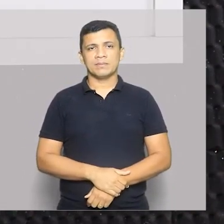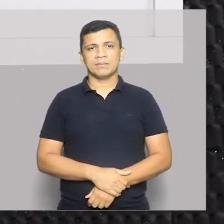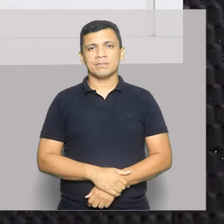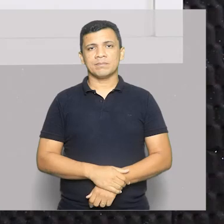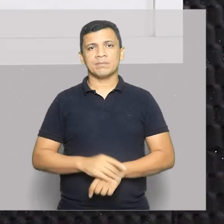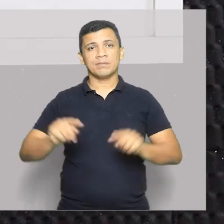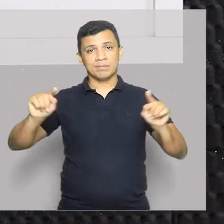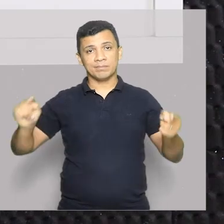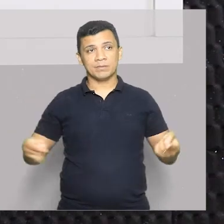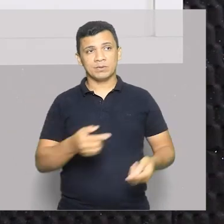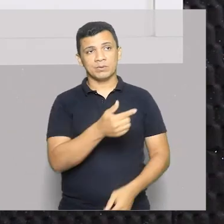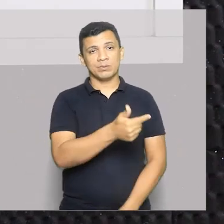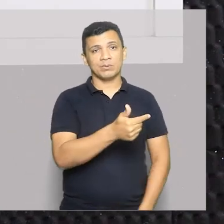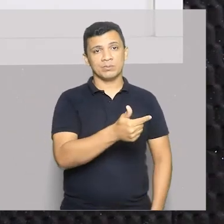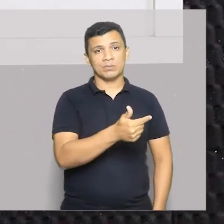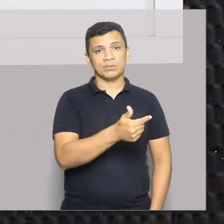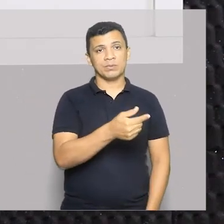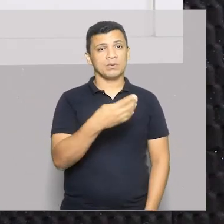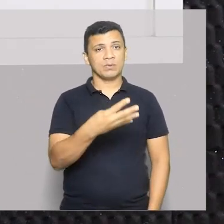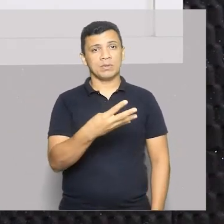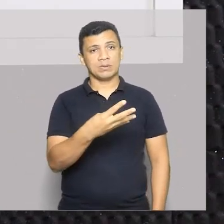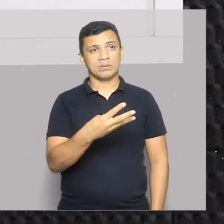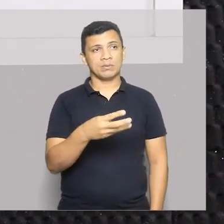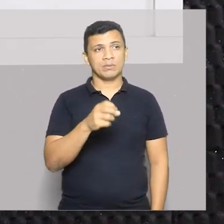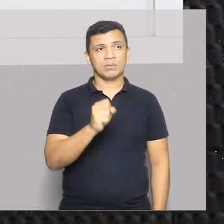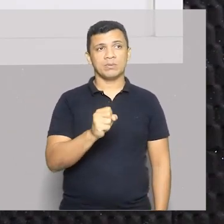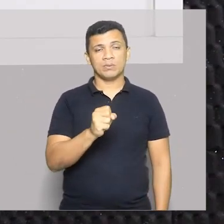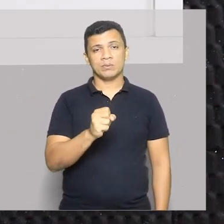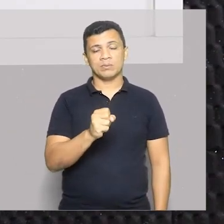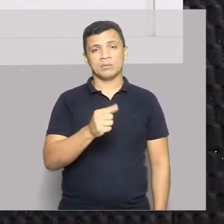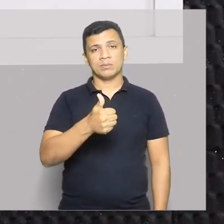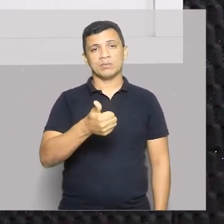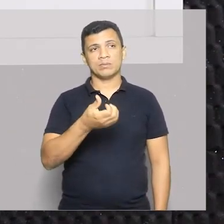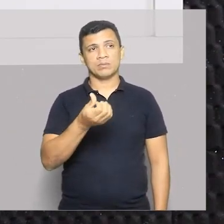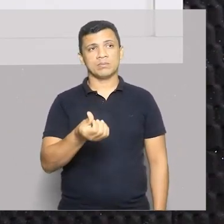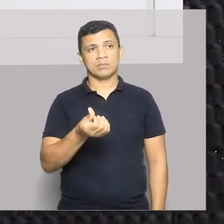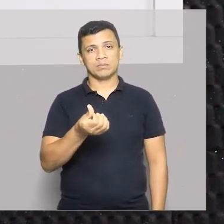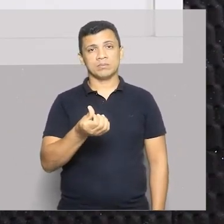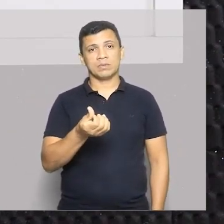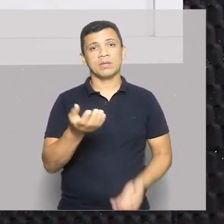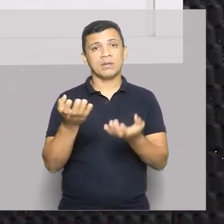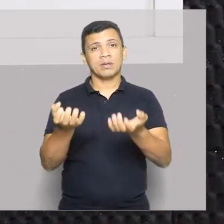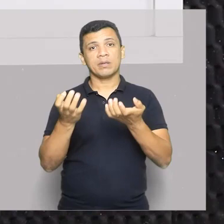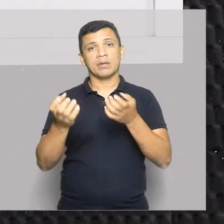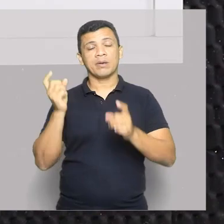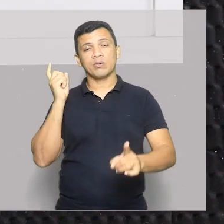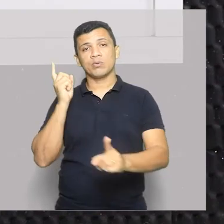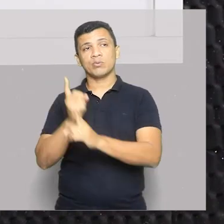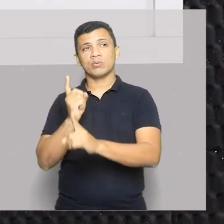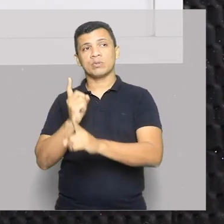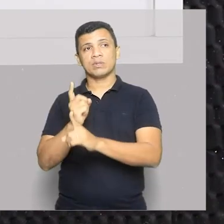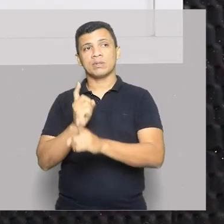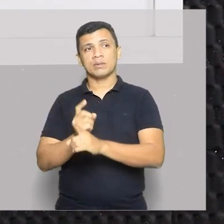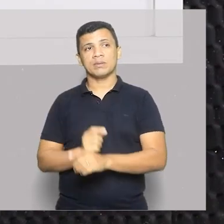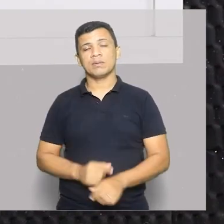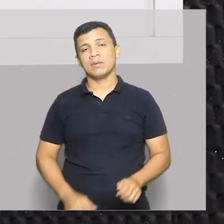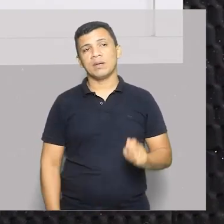4, 8, 16, eu quero encontrar